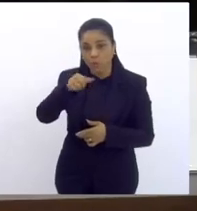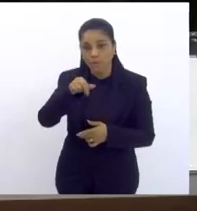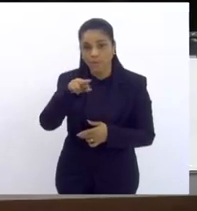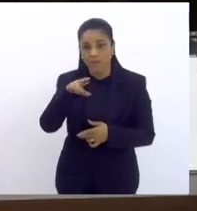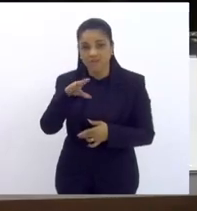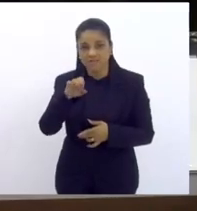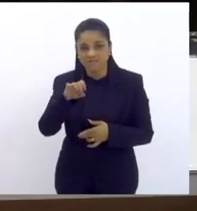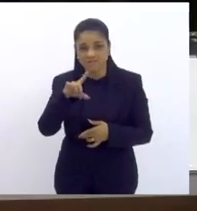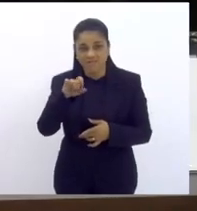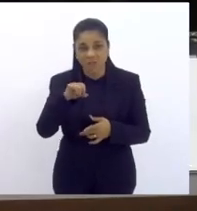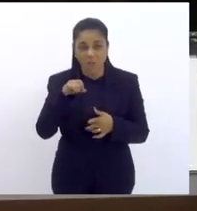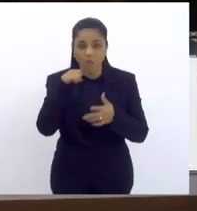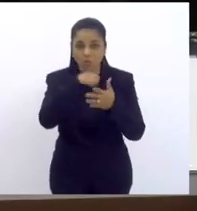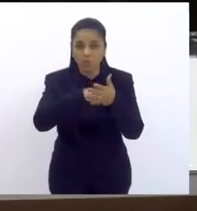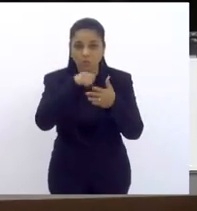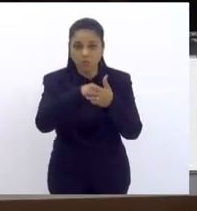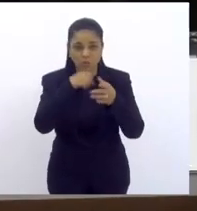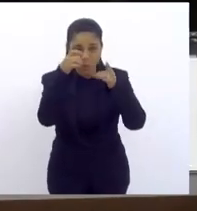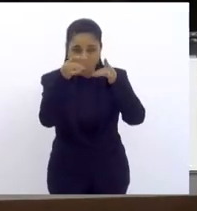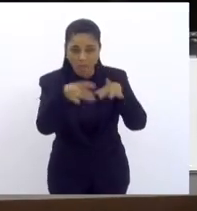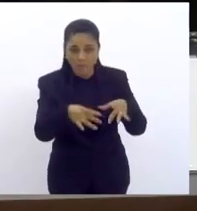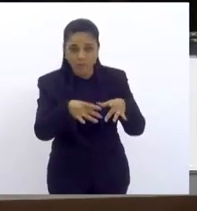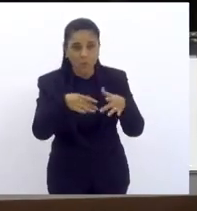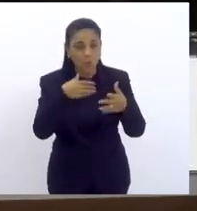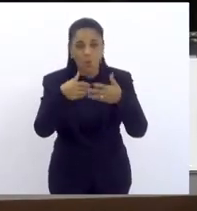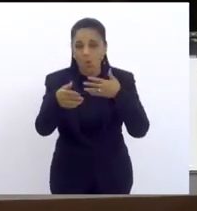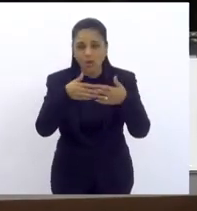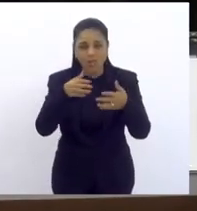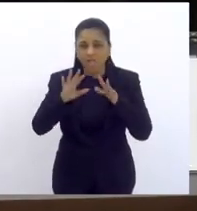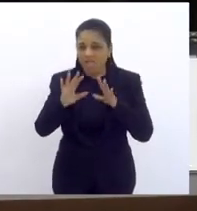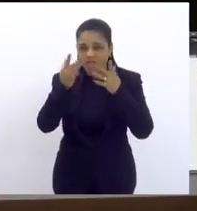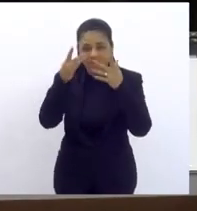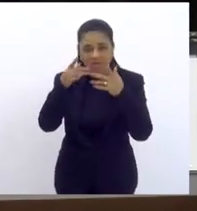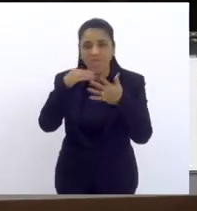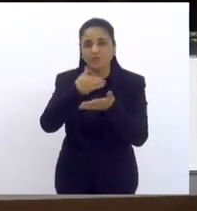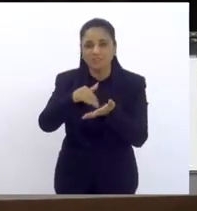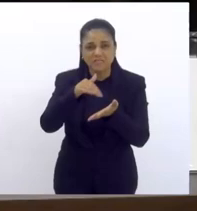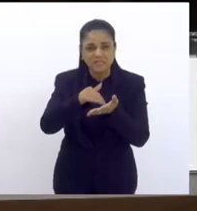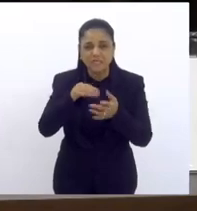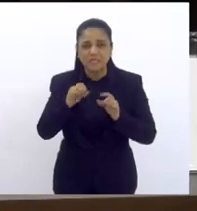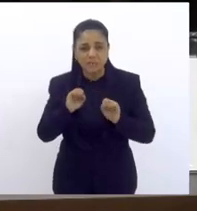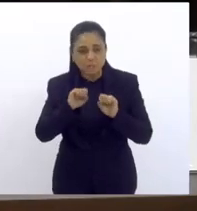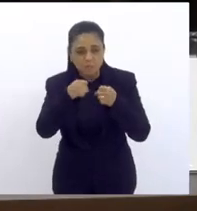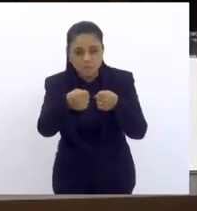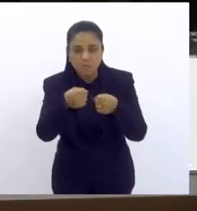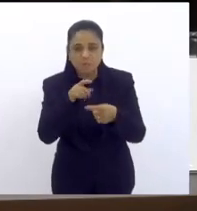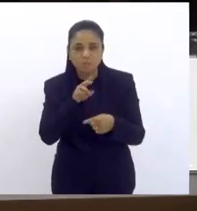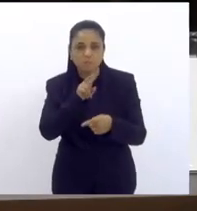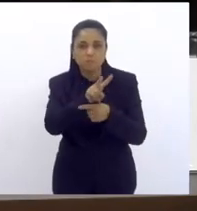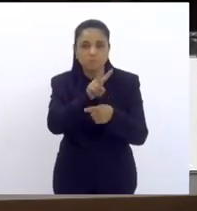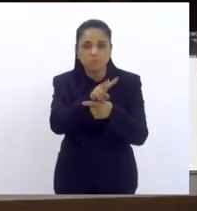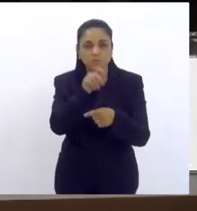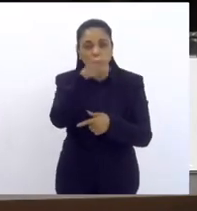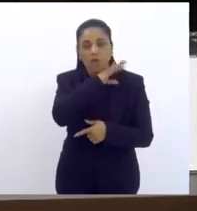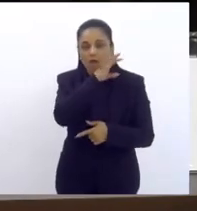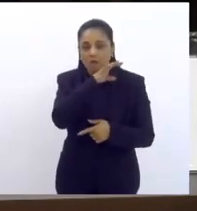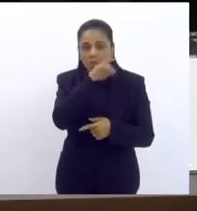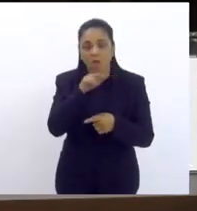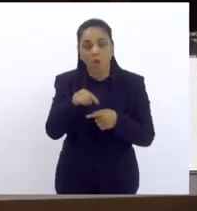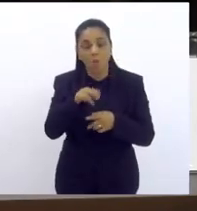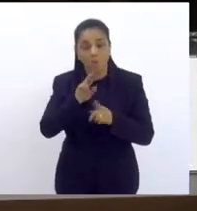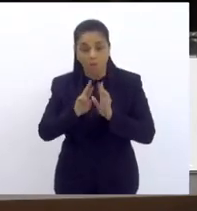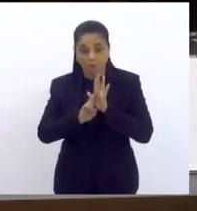tá Presente qualquer evento da secretaria qualquer evento que envolva proteção animal o Marcelo tá lá fazendo a sua